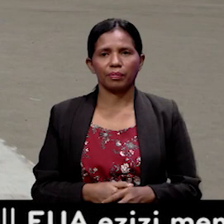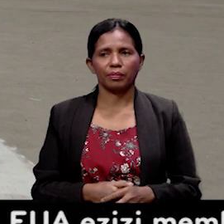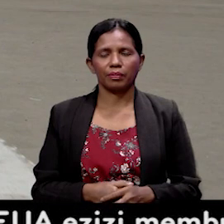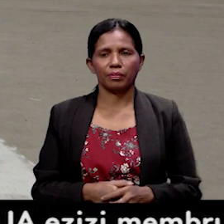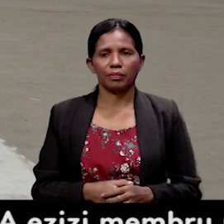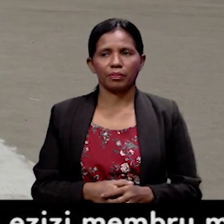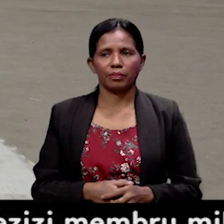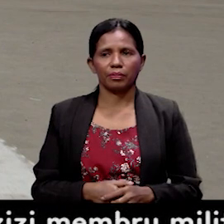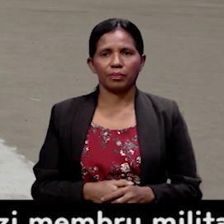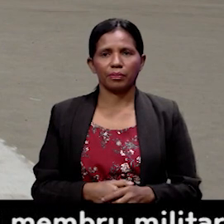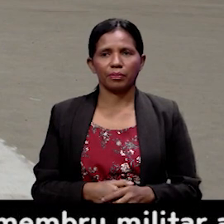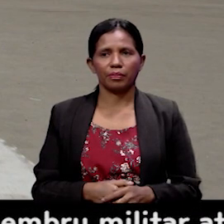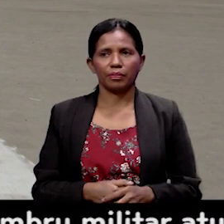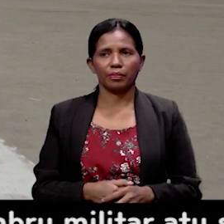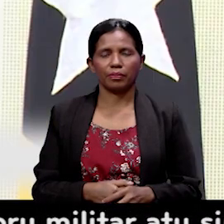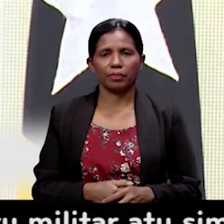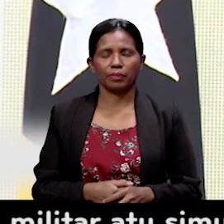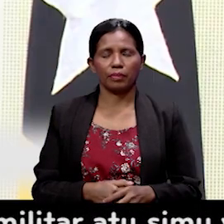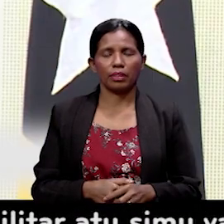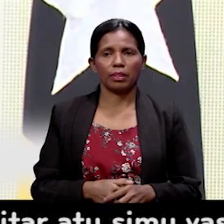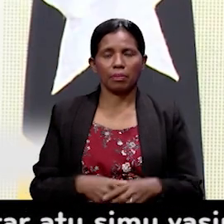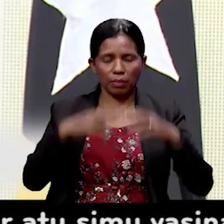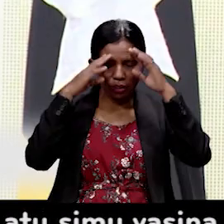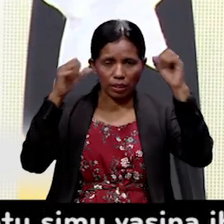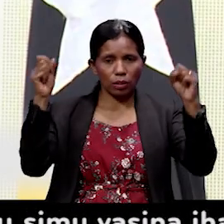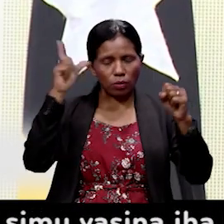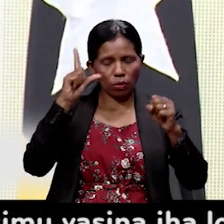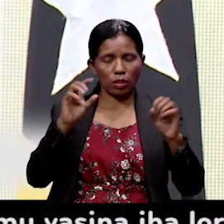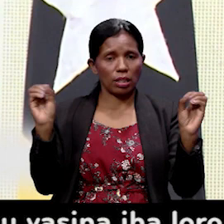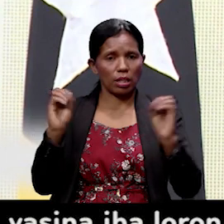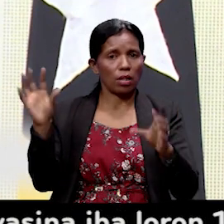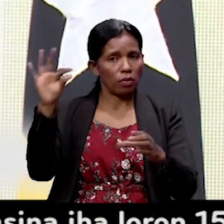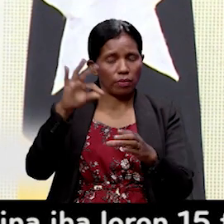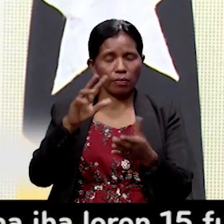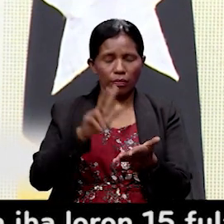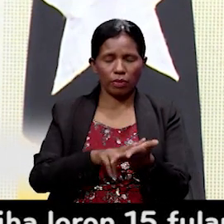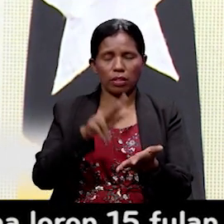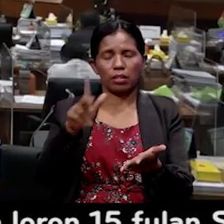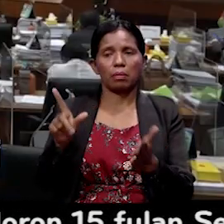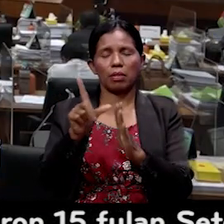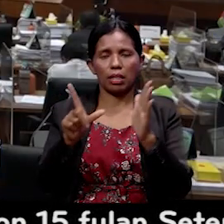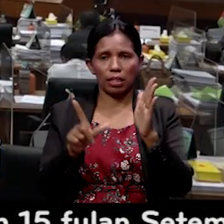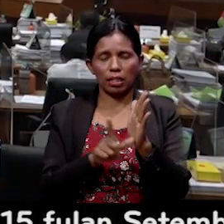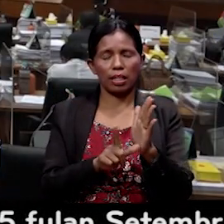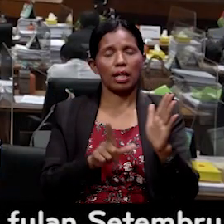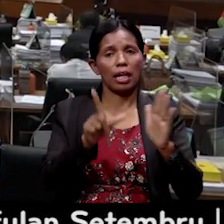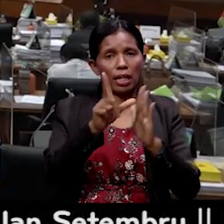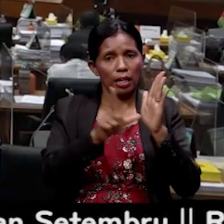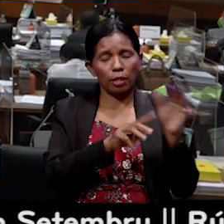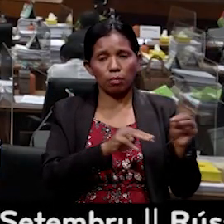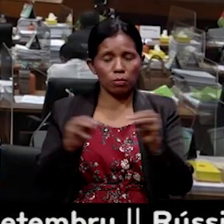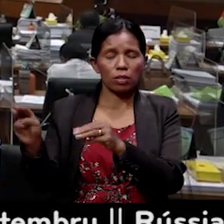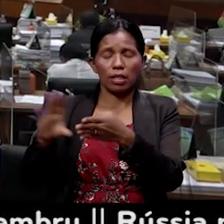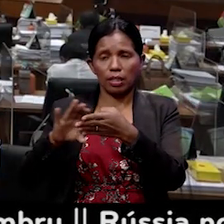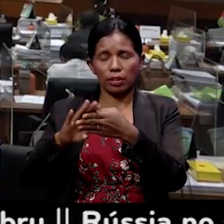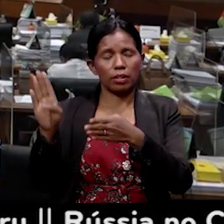Chefe de Estado Francisco Guterres Luolo veta a quarta-feira alteração da HULUC pela Lei Recenseamento Eleitoral. A FUN